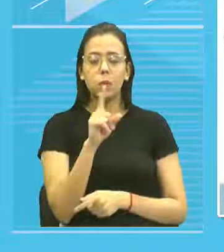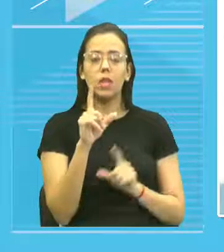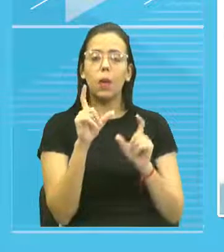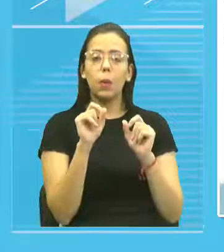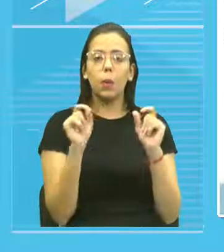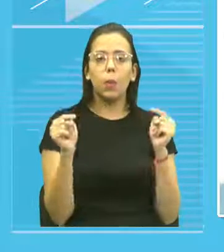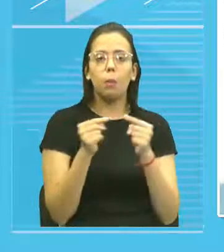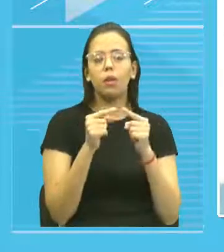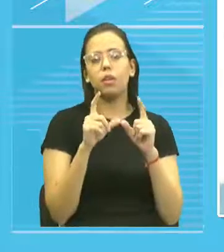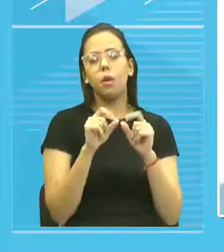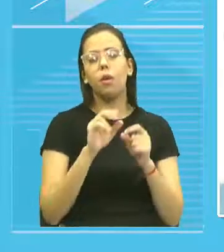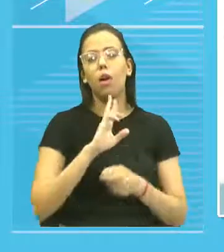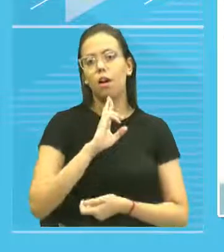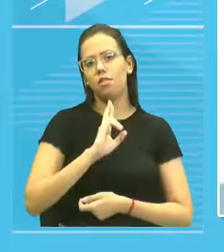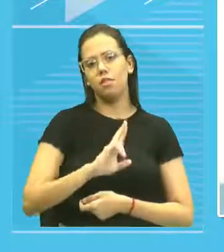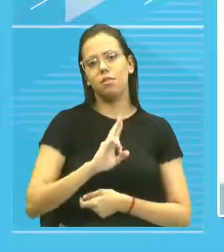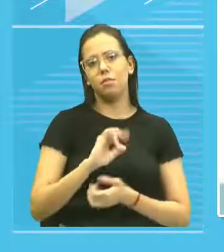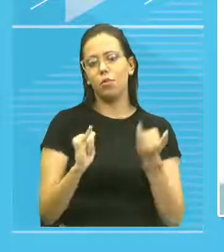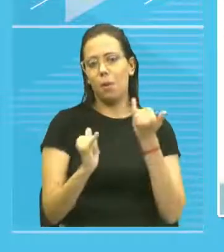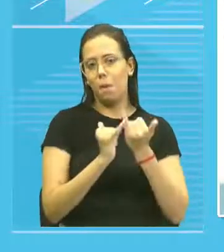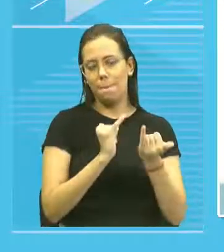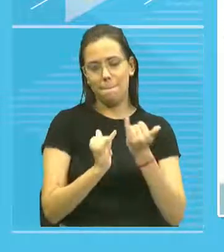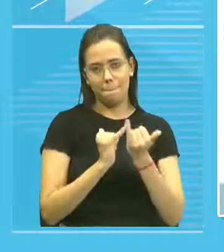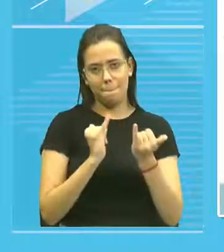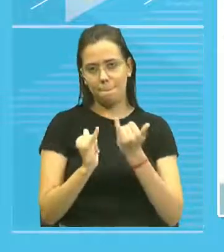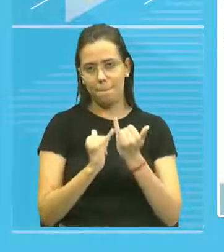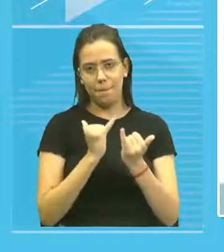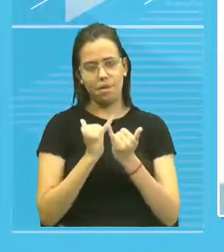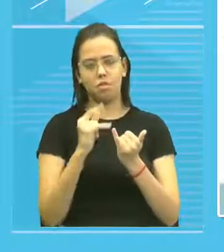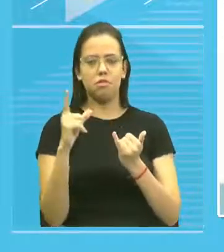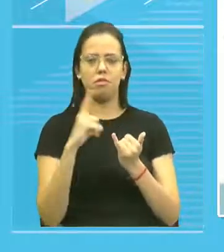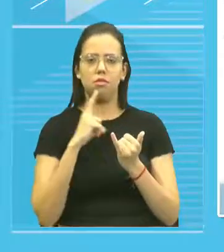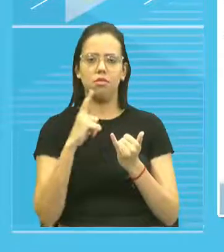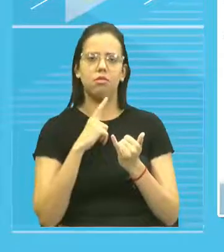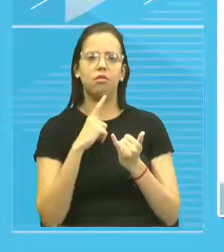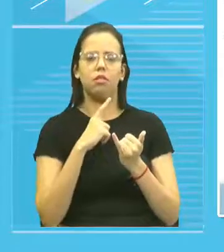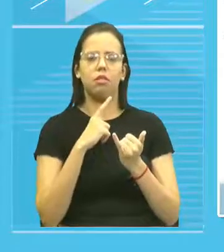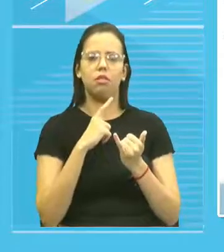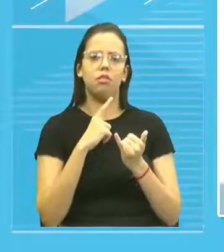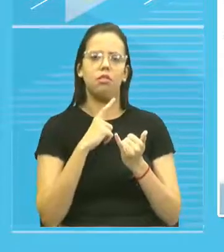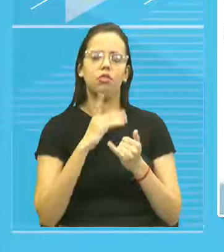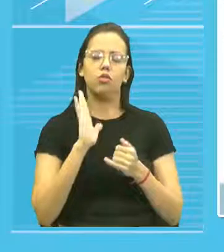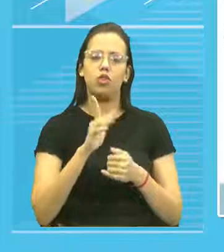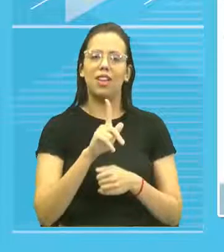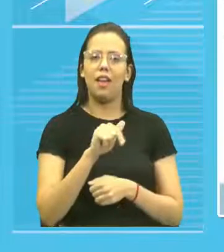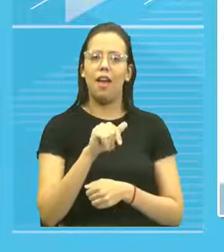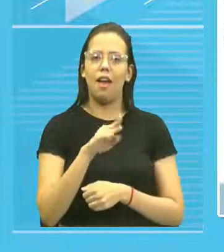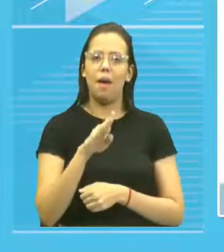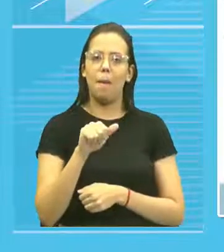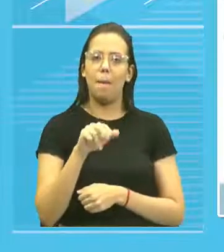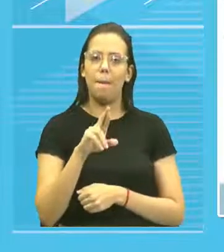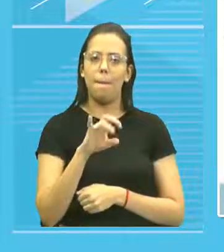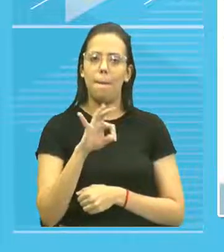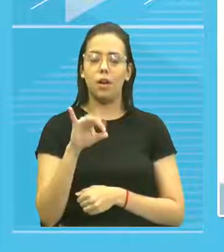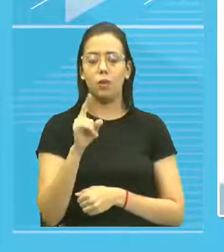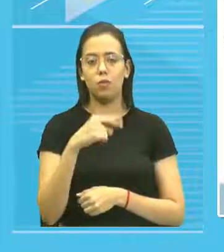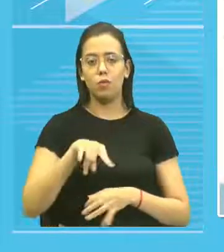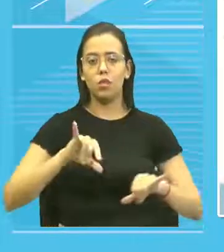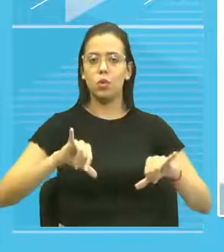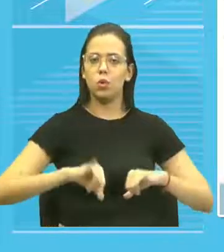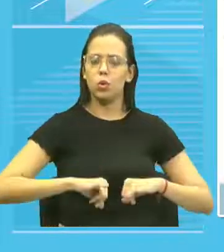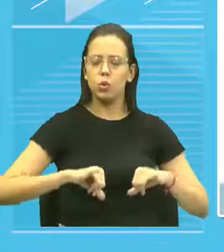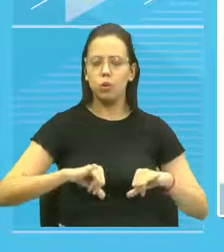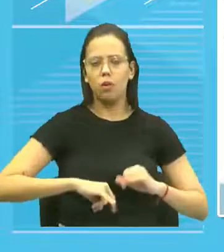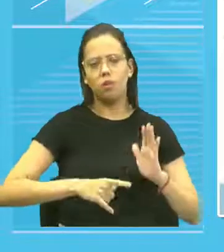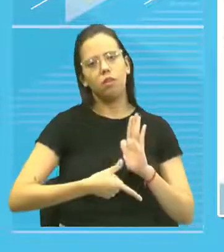associar uma resposta aproximada com aquela que tá lá na chave de resposta vocês também sofre por